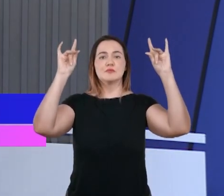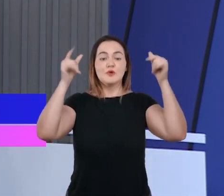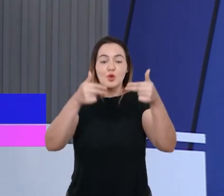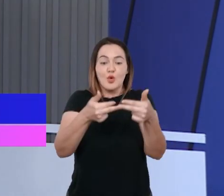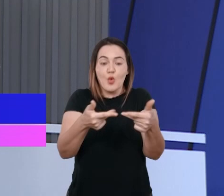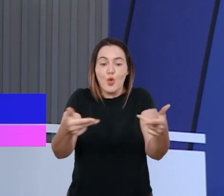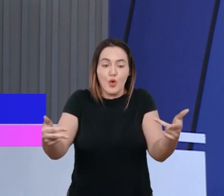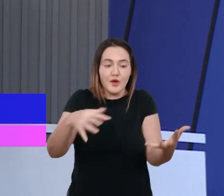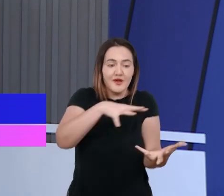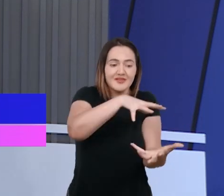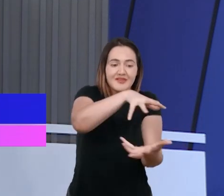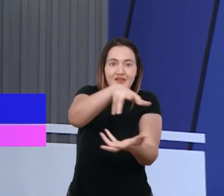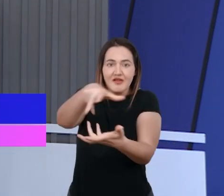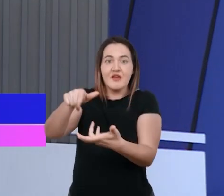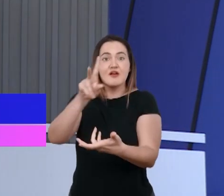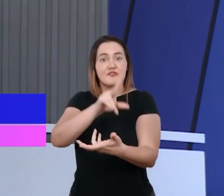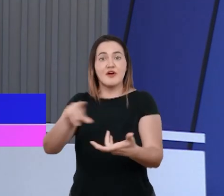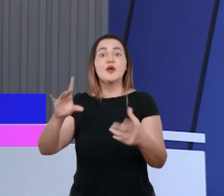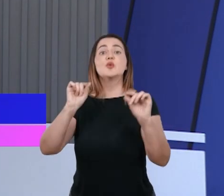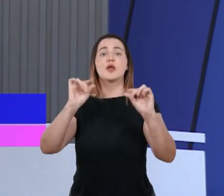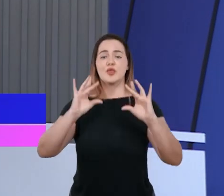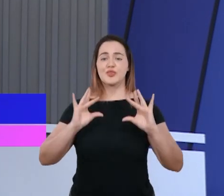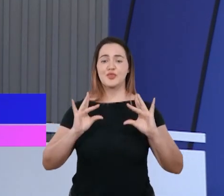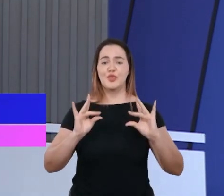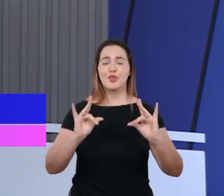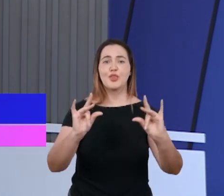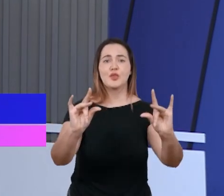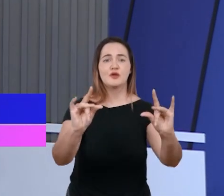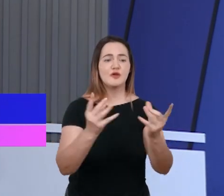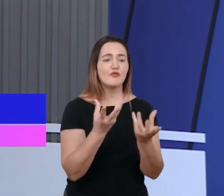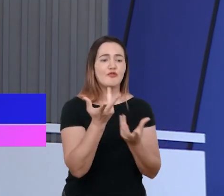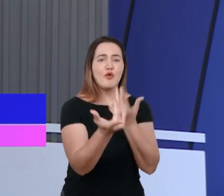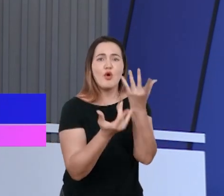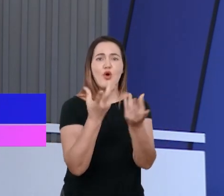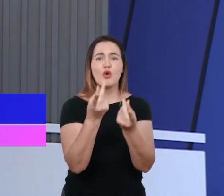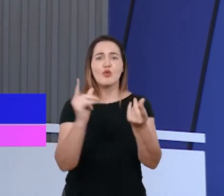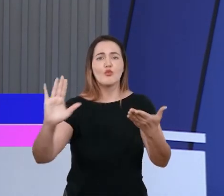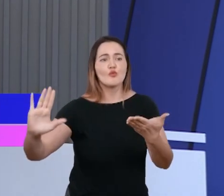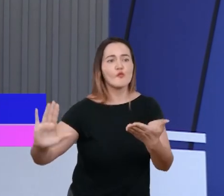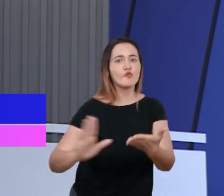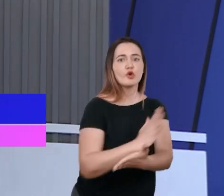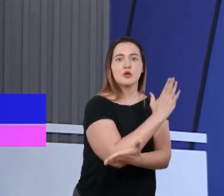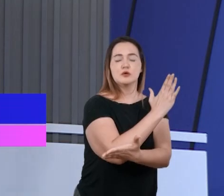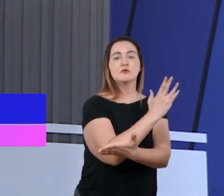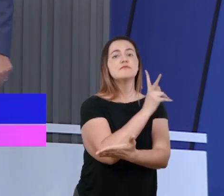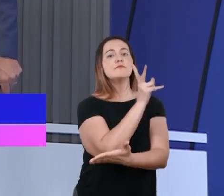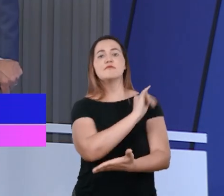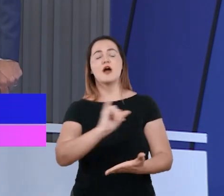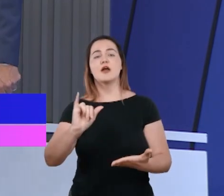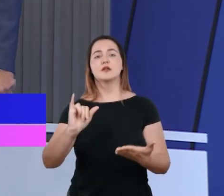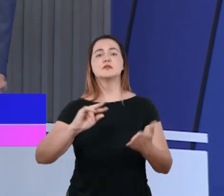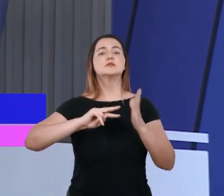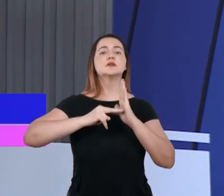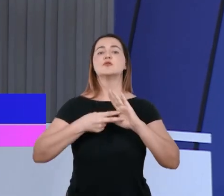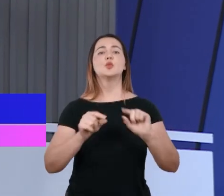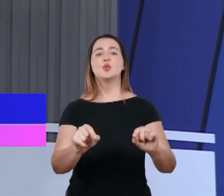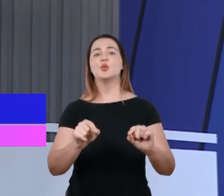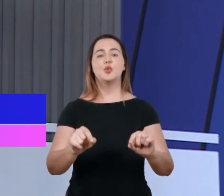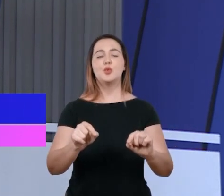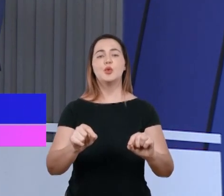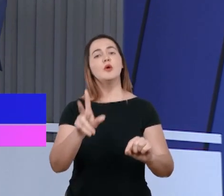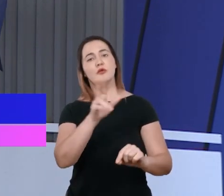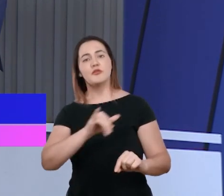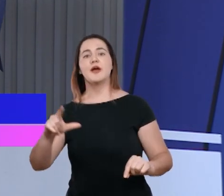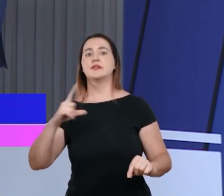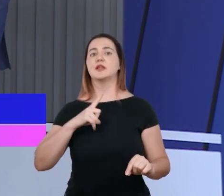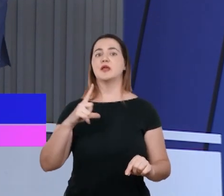passarão, os elementos da terra se desfarão pelo fogo. Isso significa que